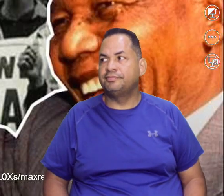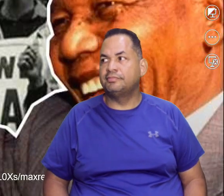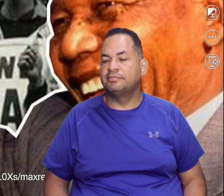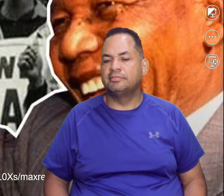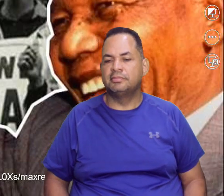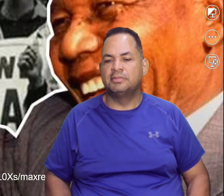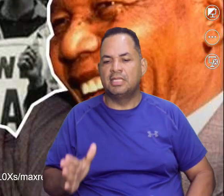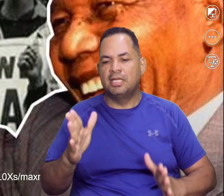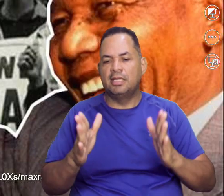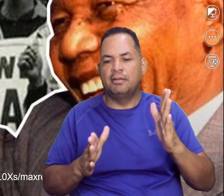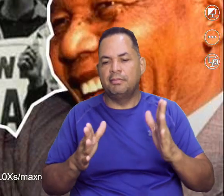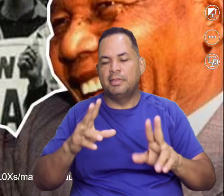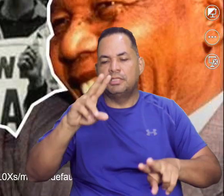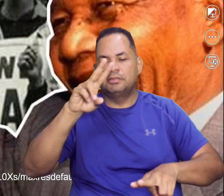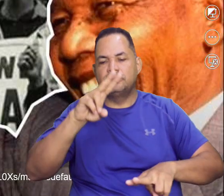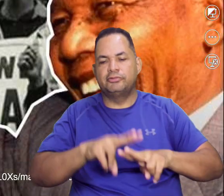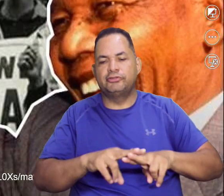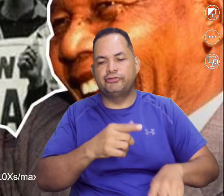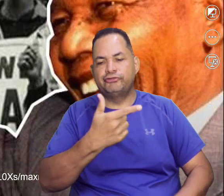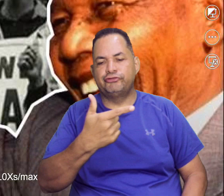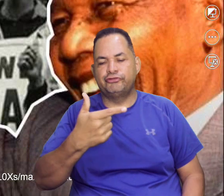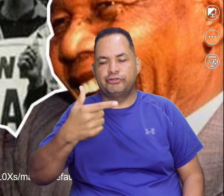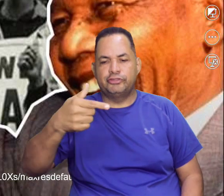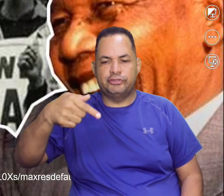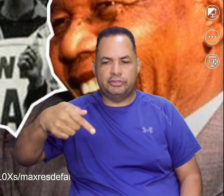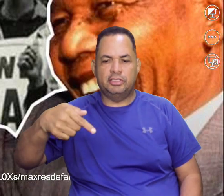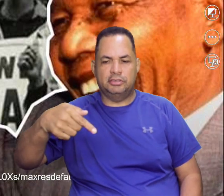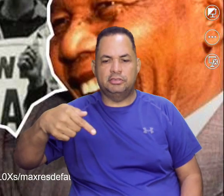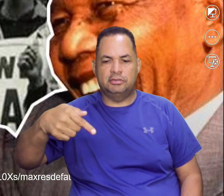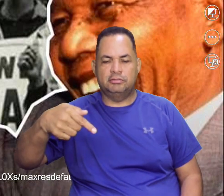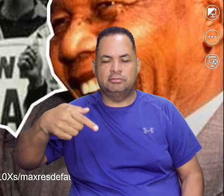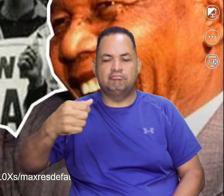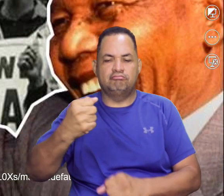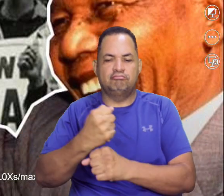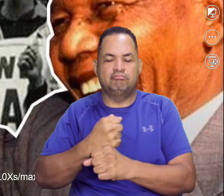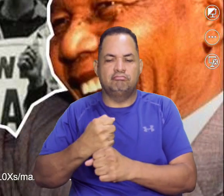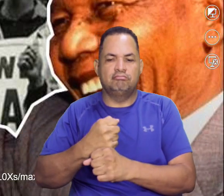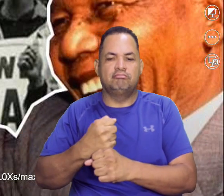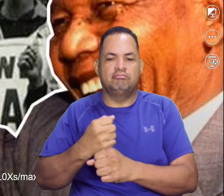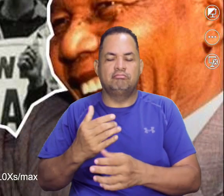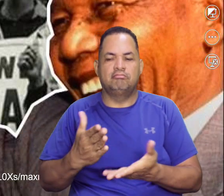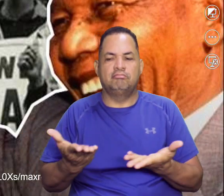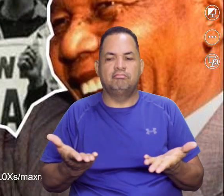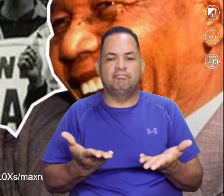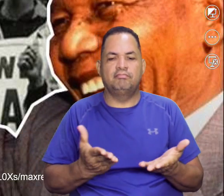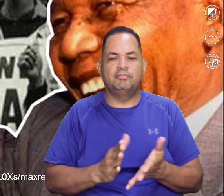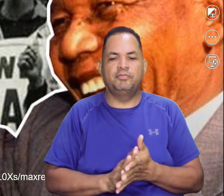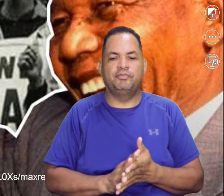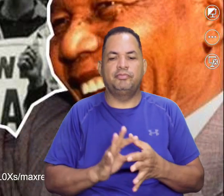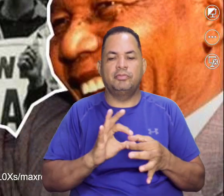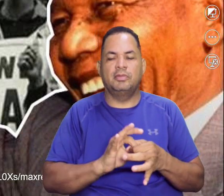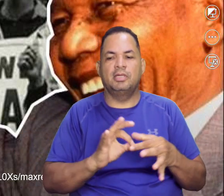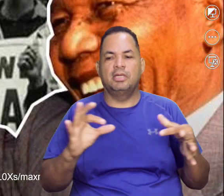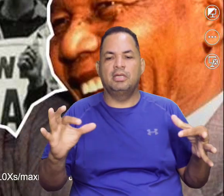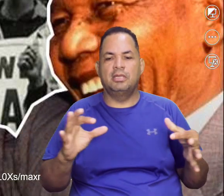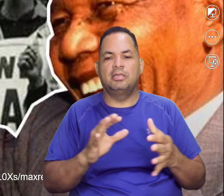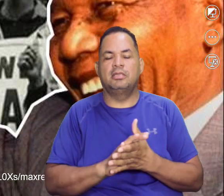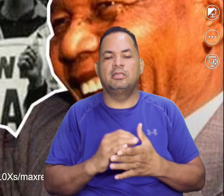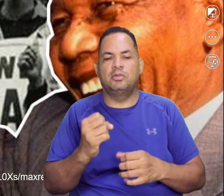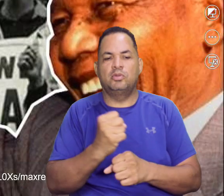durante 27 anos preso. Isso mesmo, 27 anos preso. Ele é libertado